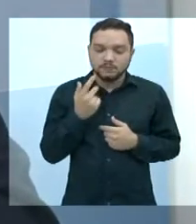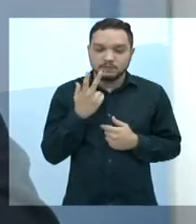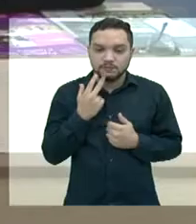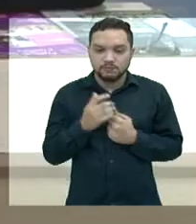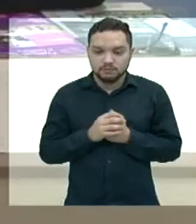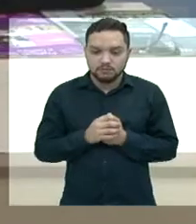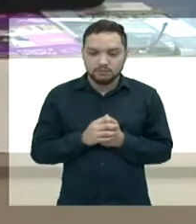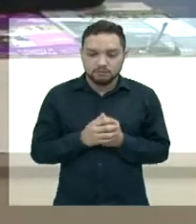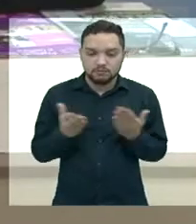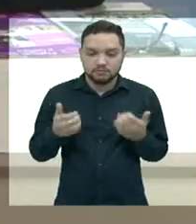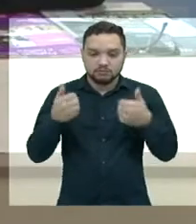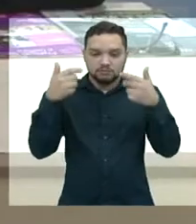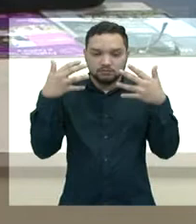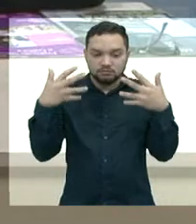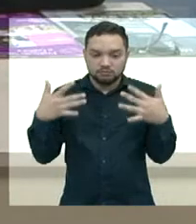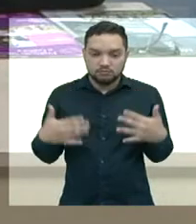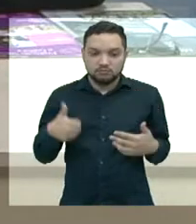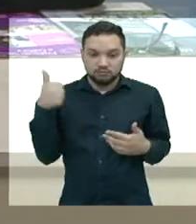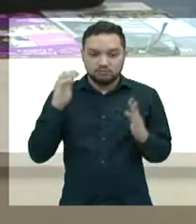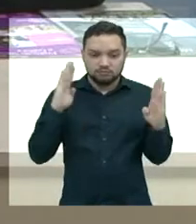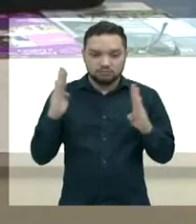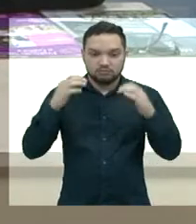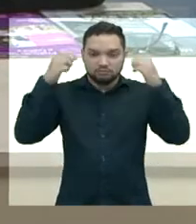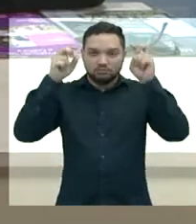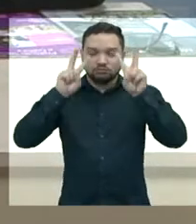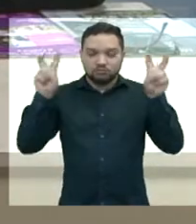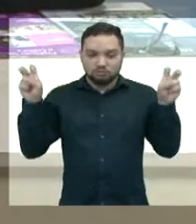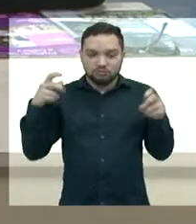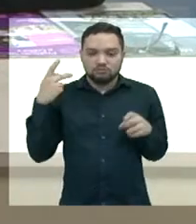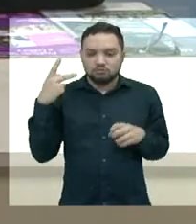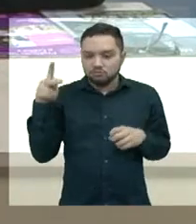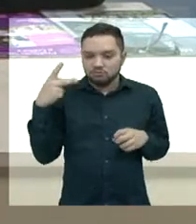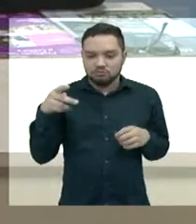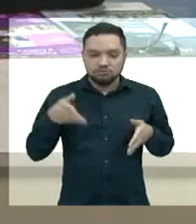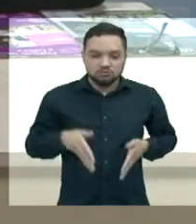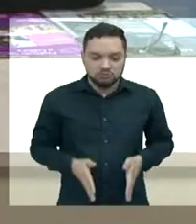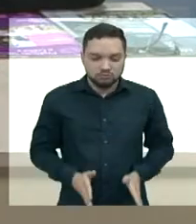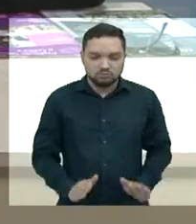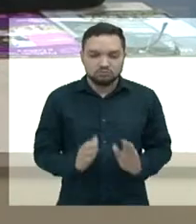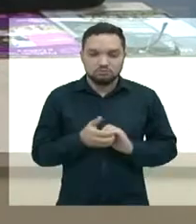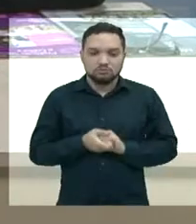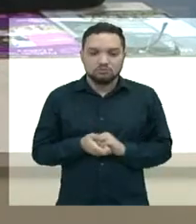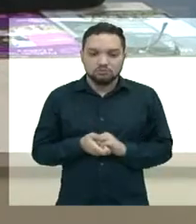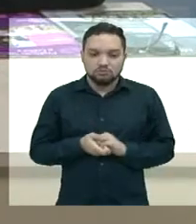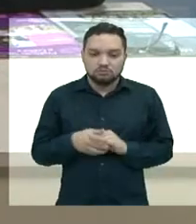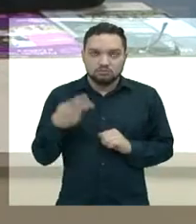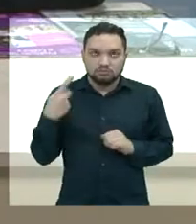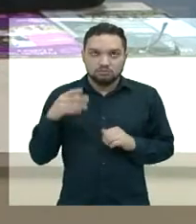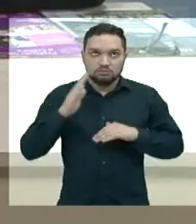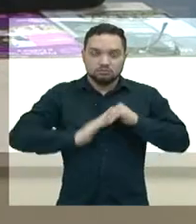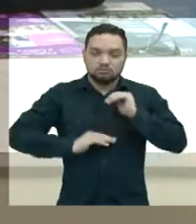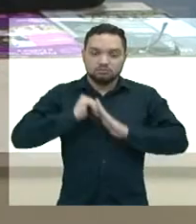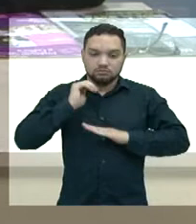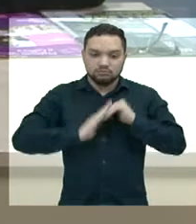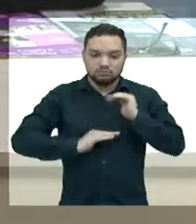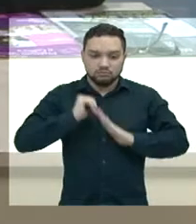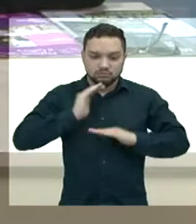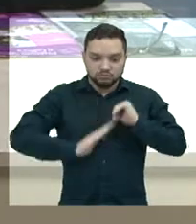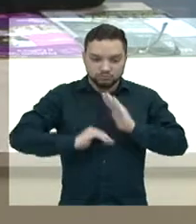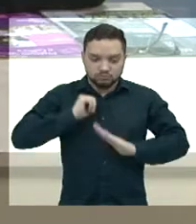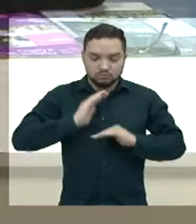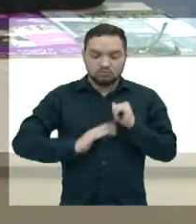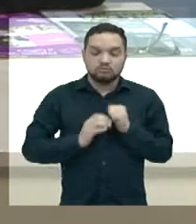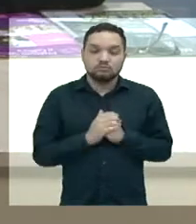já falou um pouco no primeiro bloco sobre a sua origem, sobre a sua profissão e